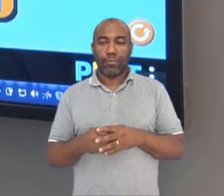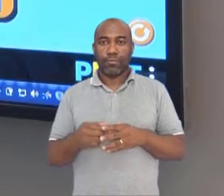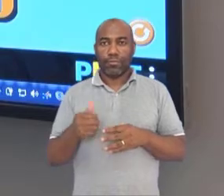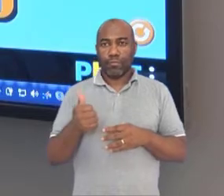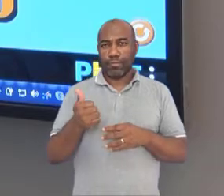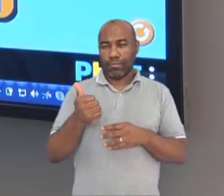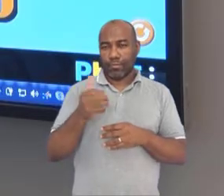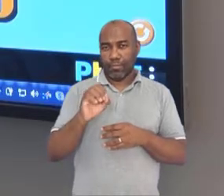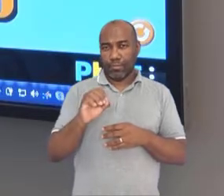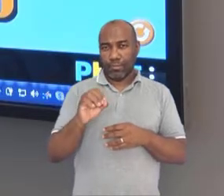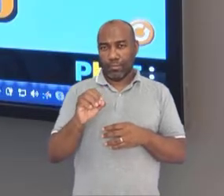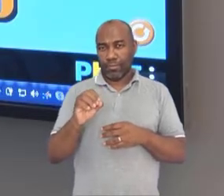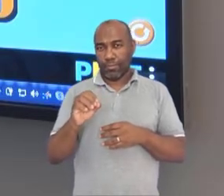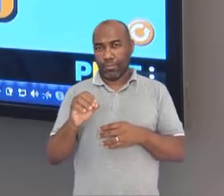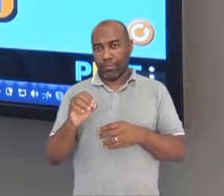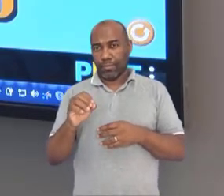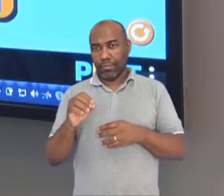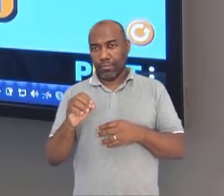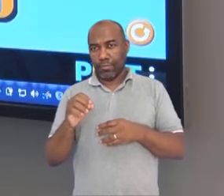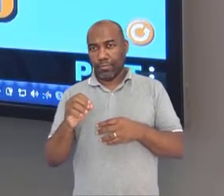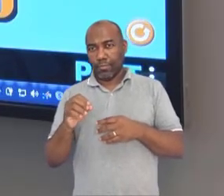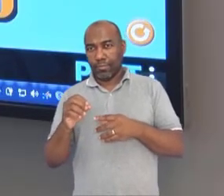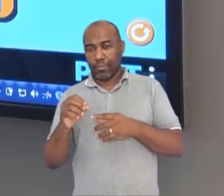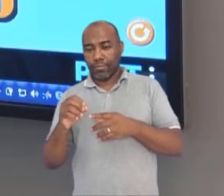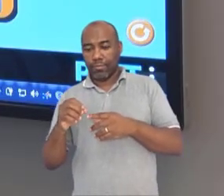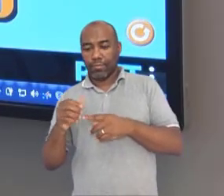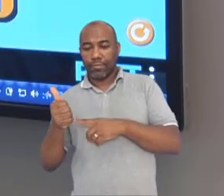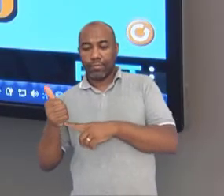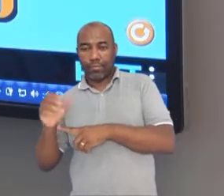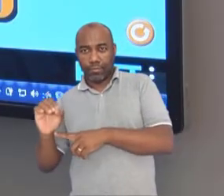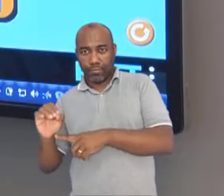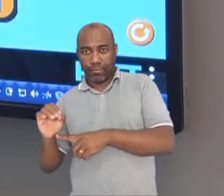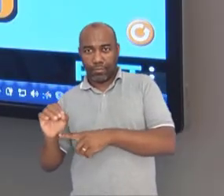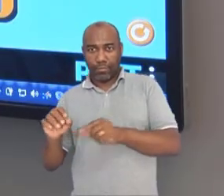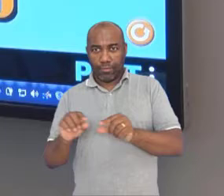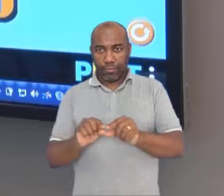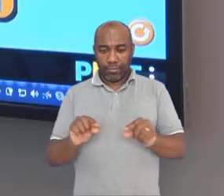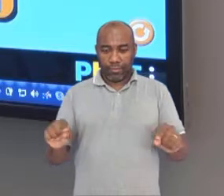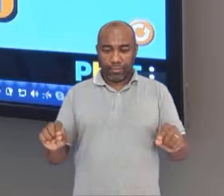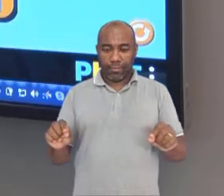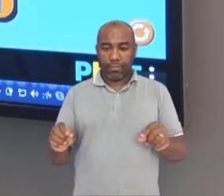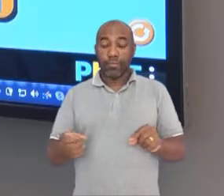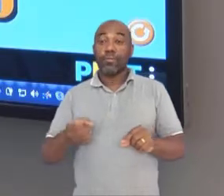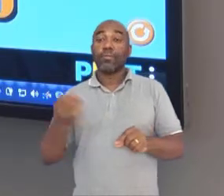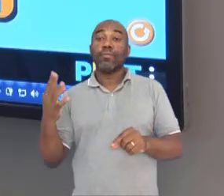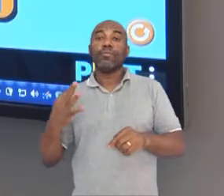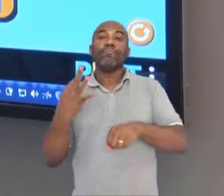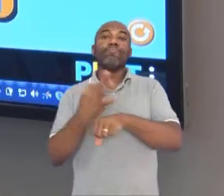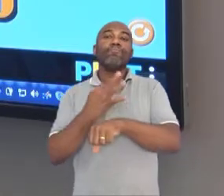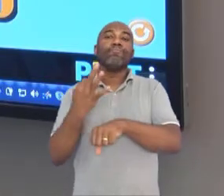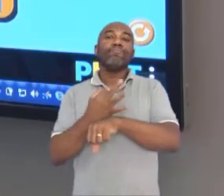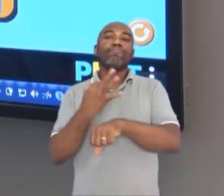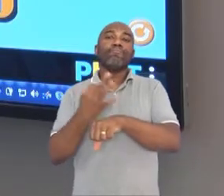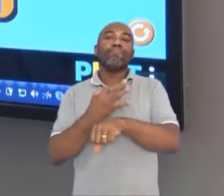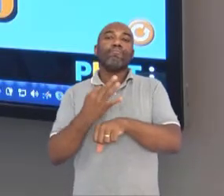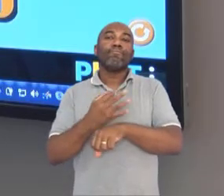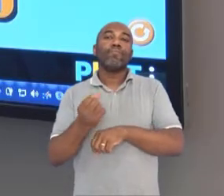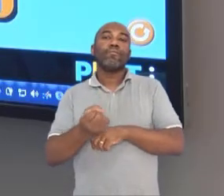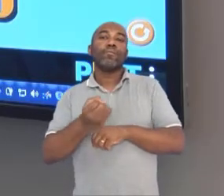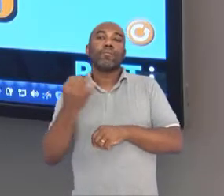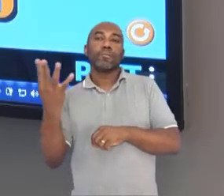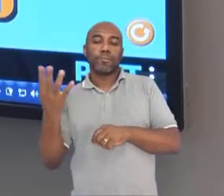10,5, 10. 10 e 10. Então, quanto é a resistência equivalente